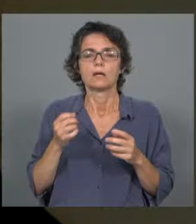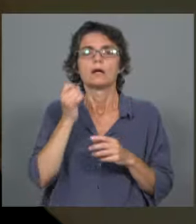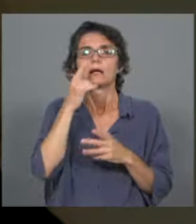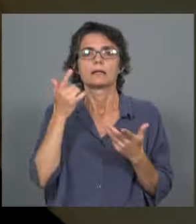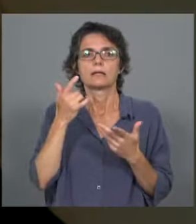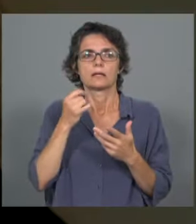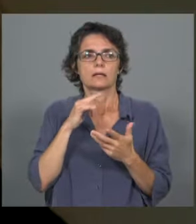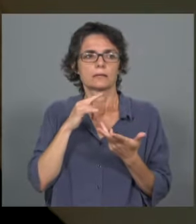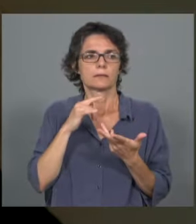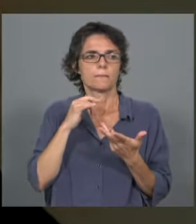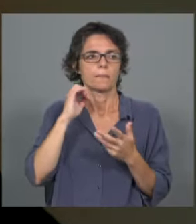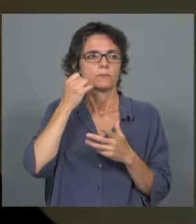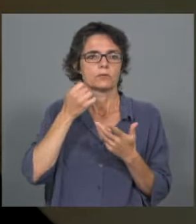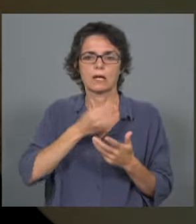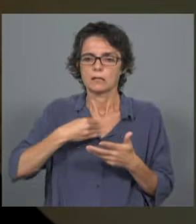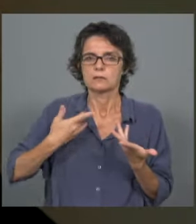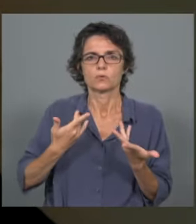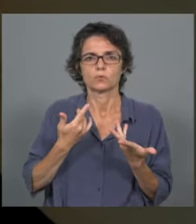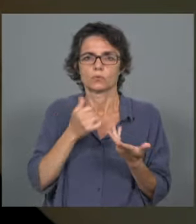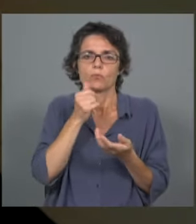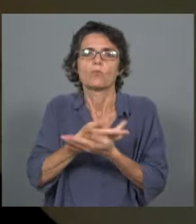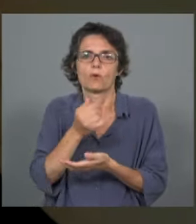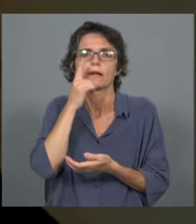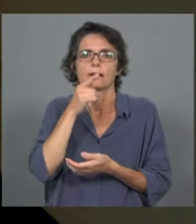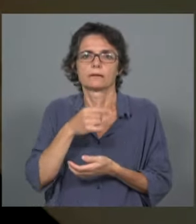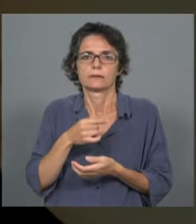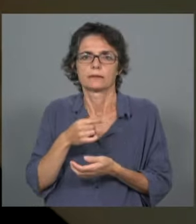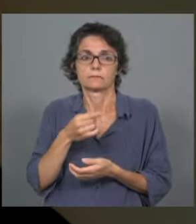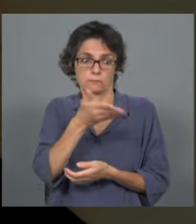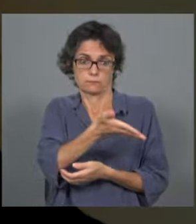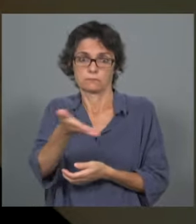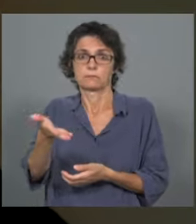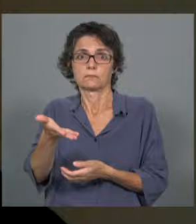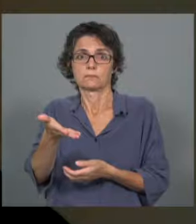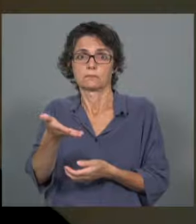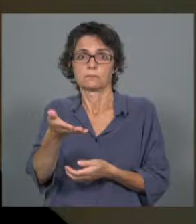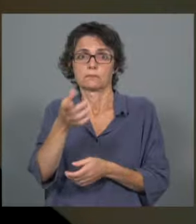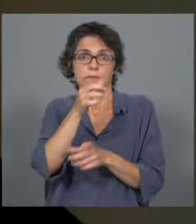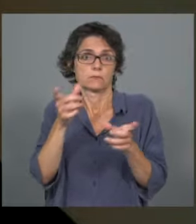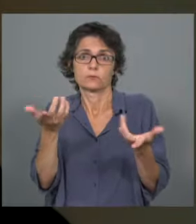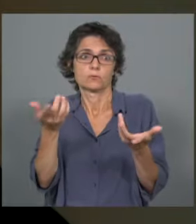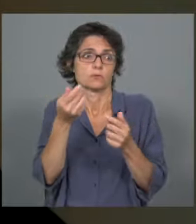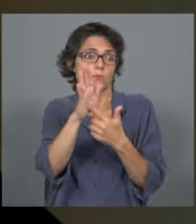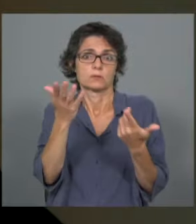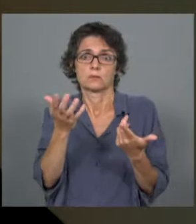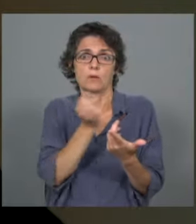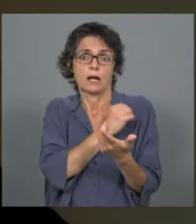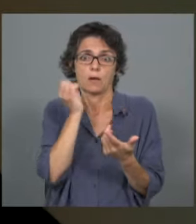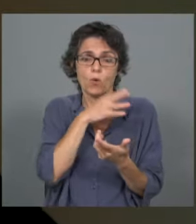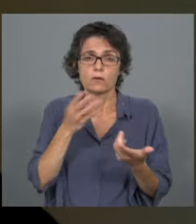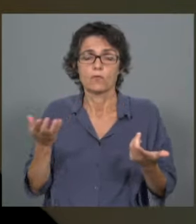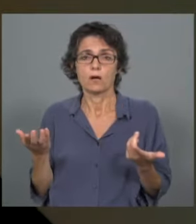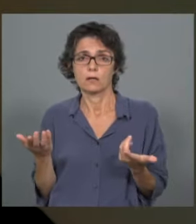nível de estado de saúde e morrer? São infelizmente, os sem-abrigo, porque não têm casa, não